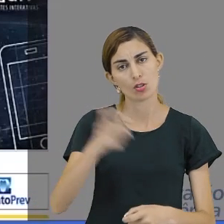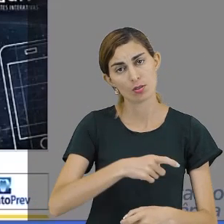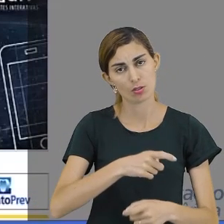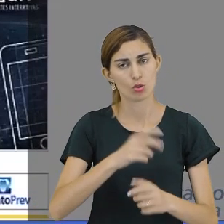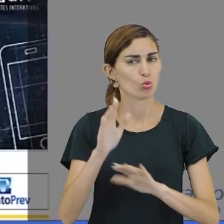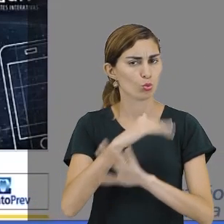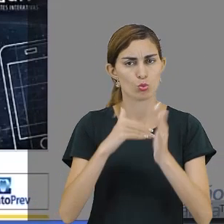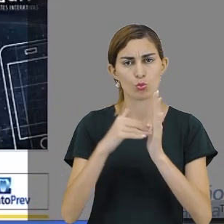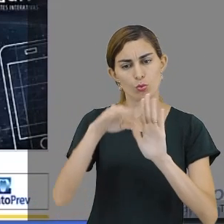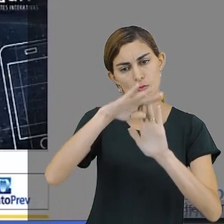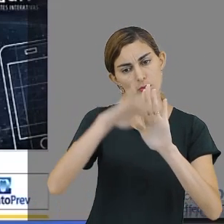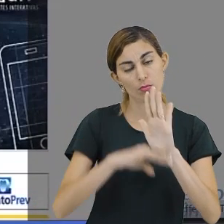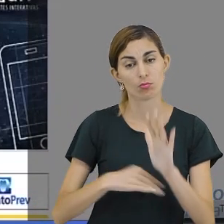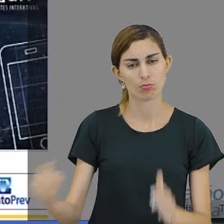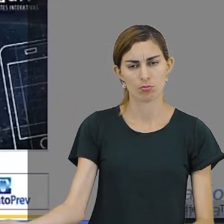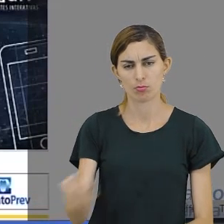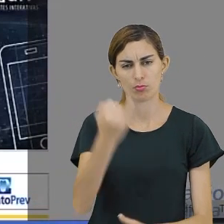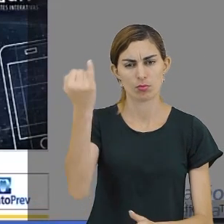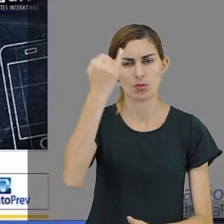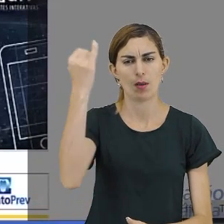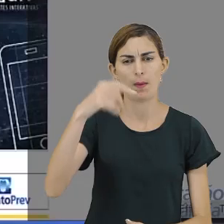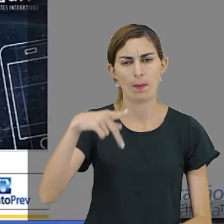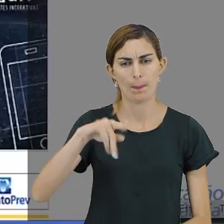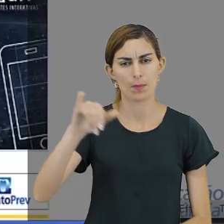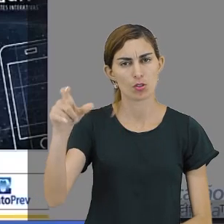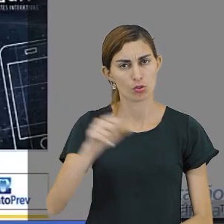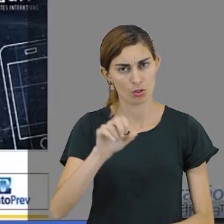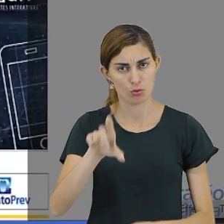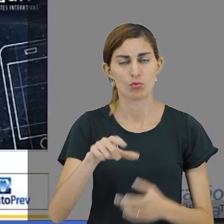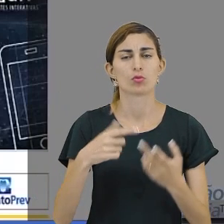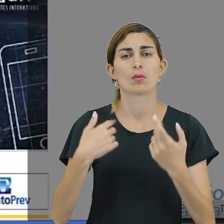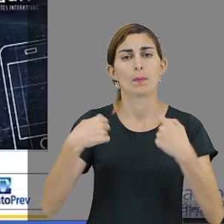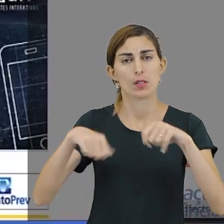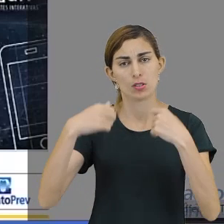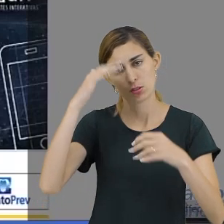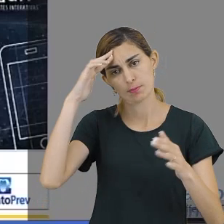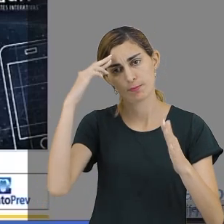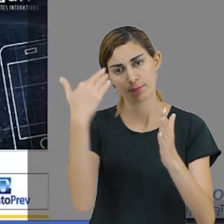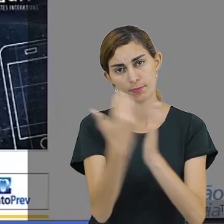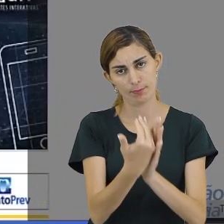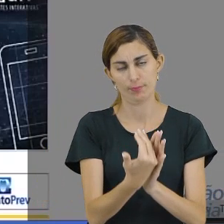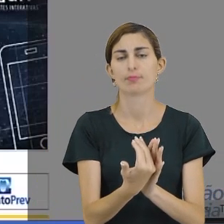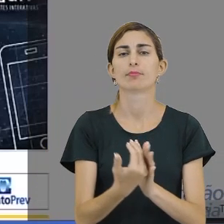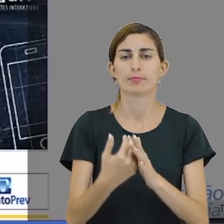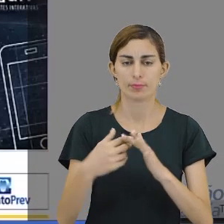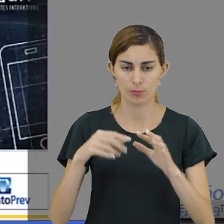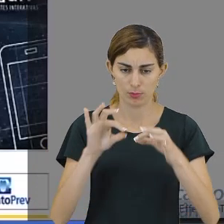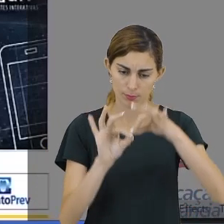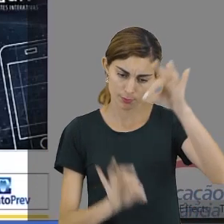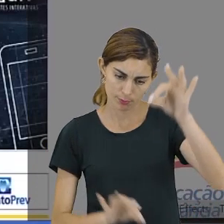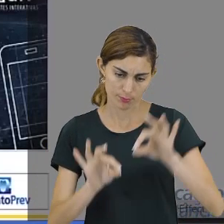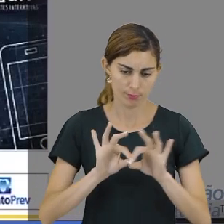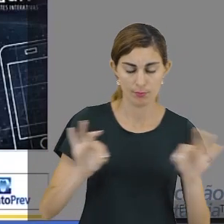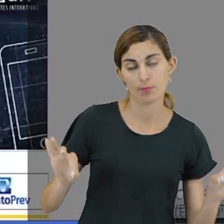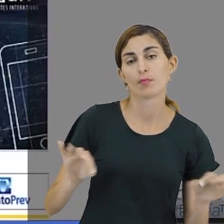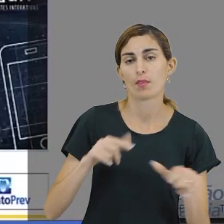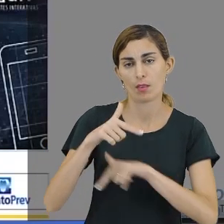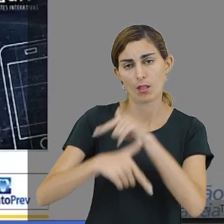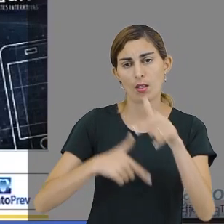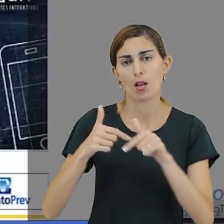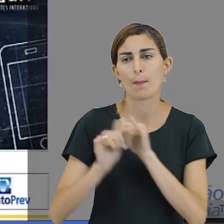eles seguem esse padrão. É muito importante que você siga esses padrões e que você respeite essas dimensões quando você for trabalhar